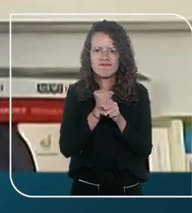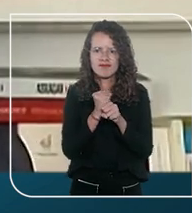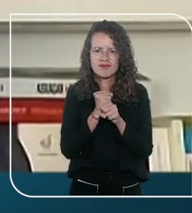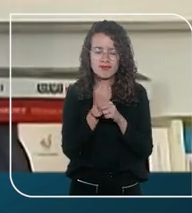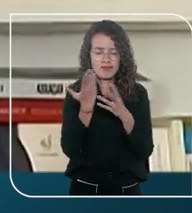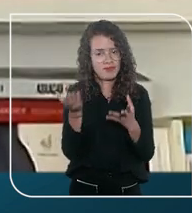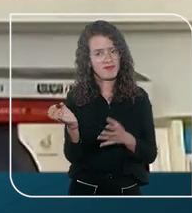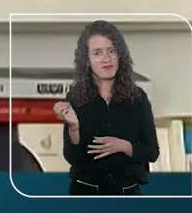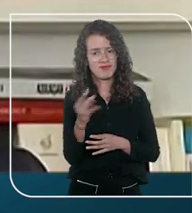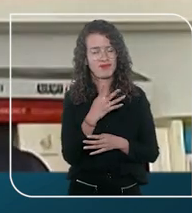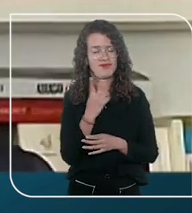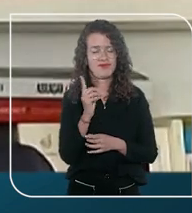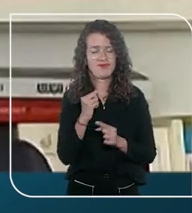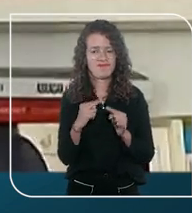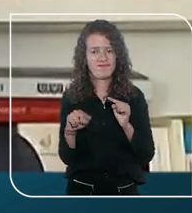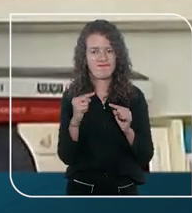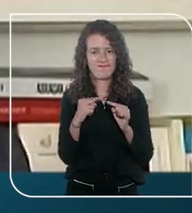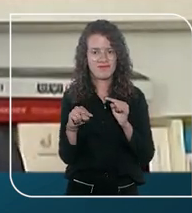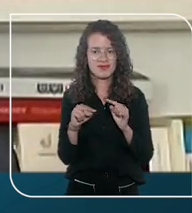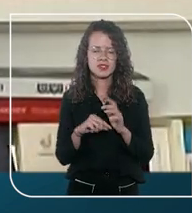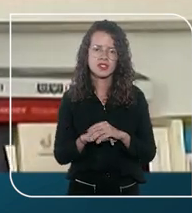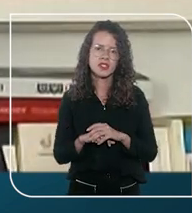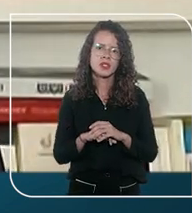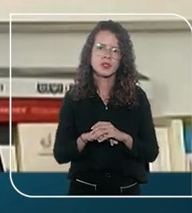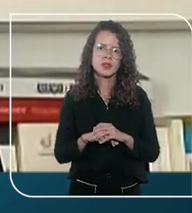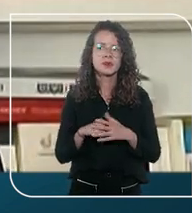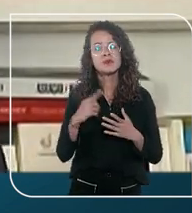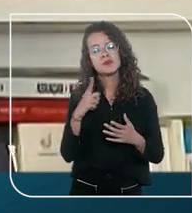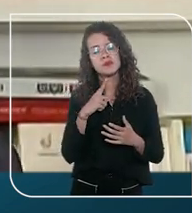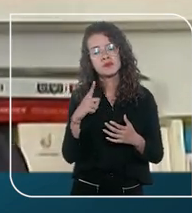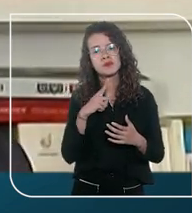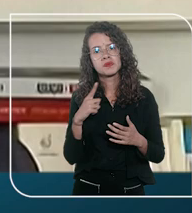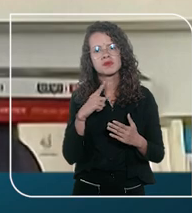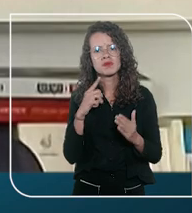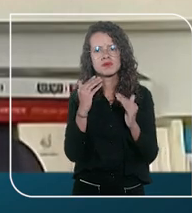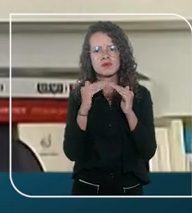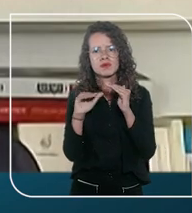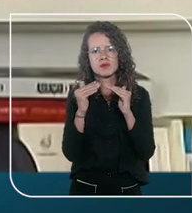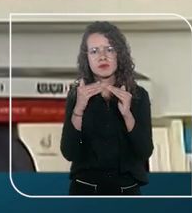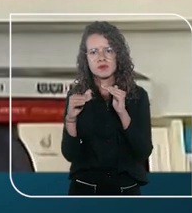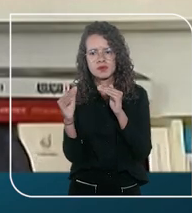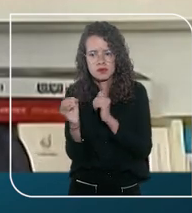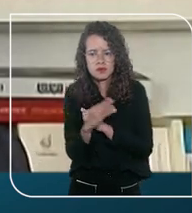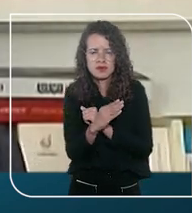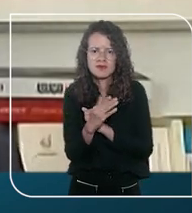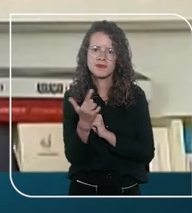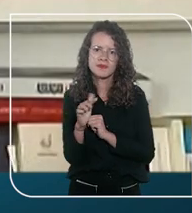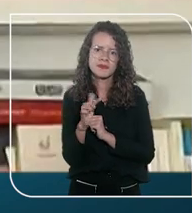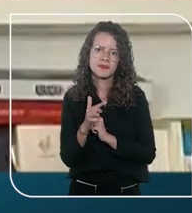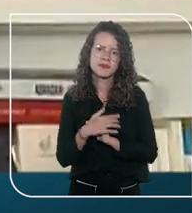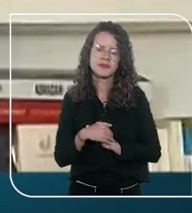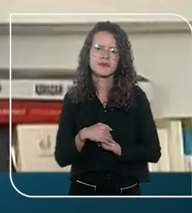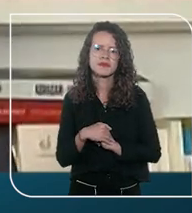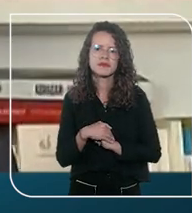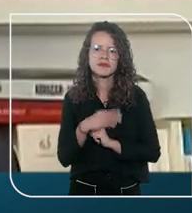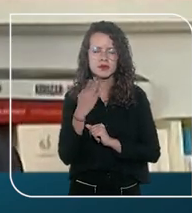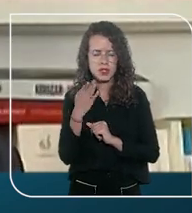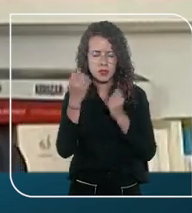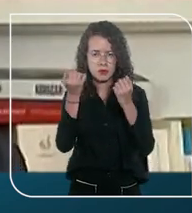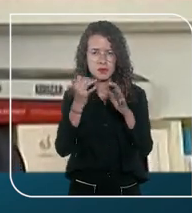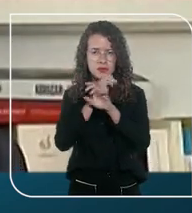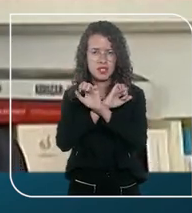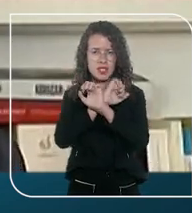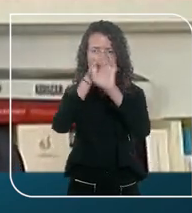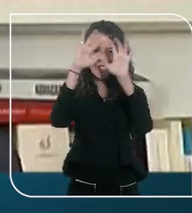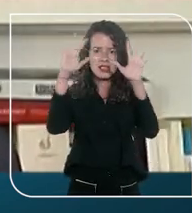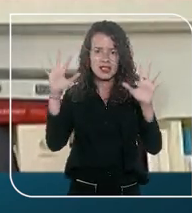algo atual, né? Ou seja, a gente poderia falar de uma divergência atual. Então, para deixar bem claro, assim,